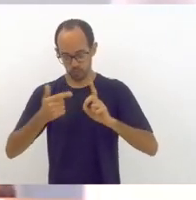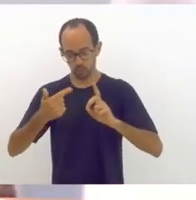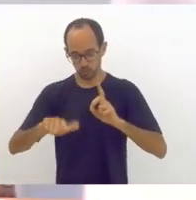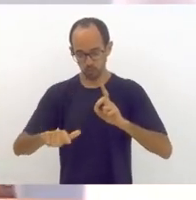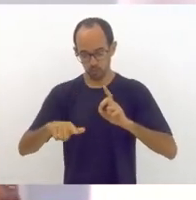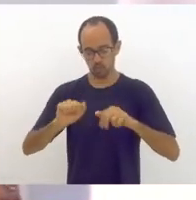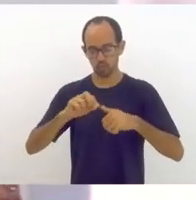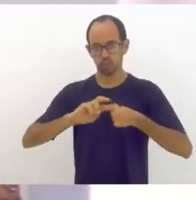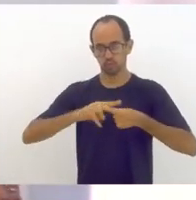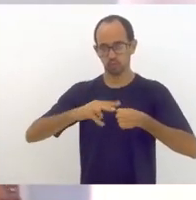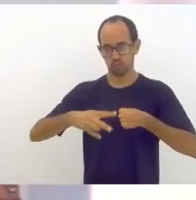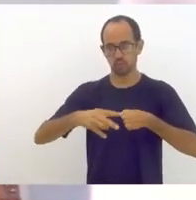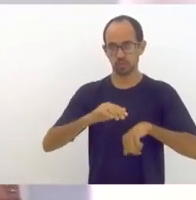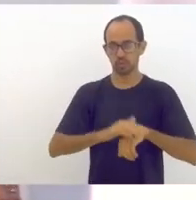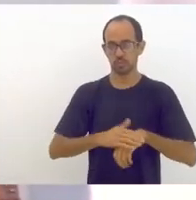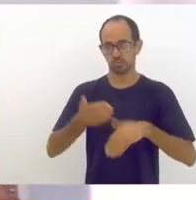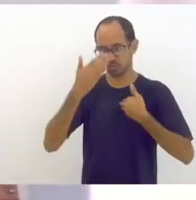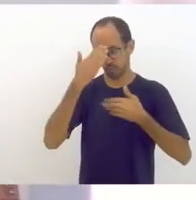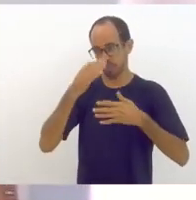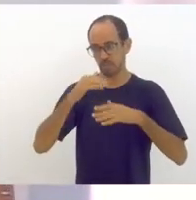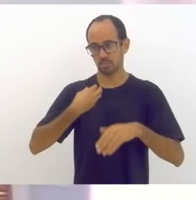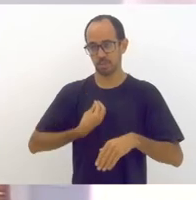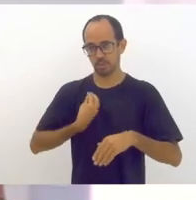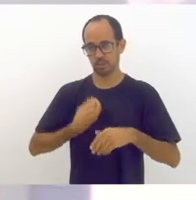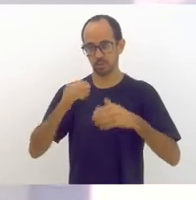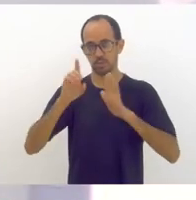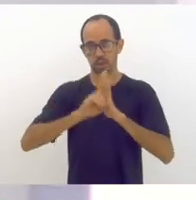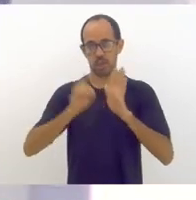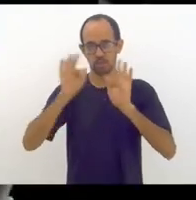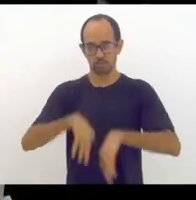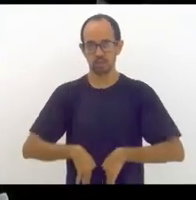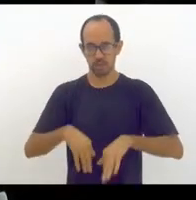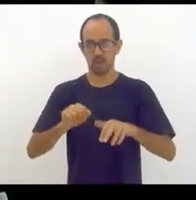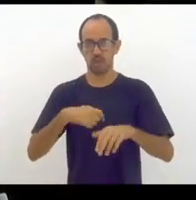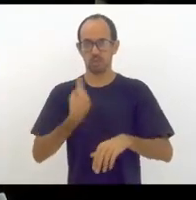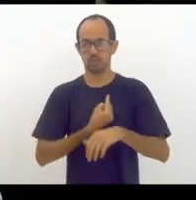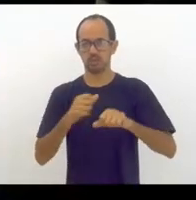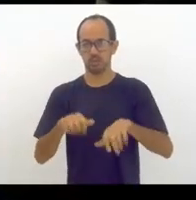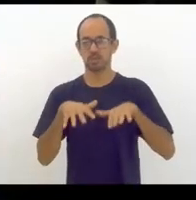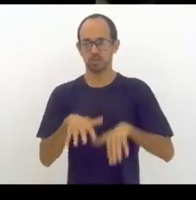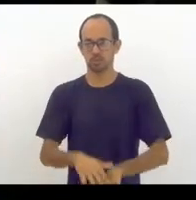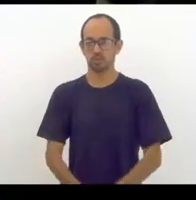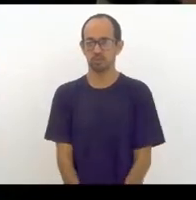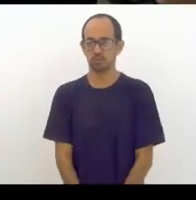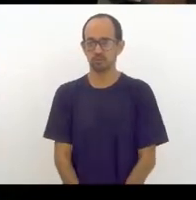desdobramentos. Tá bom? Obrigado à presença de todos. Eu declaro encerrada a nossa sessão.